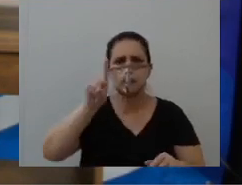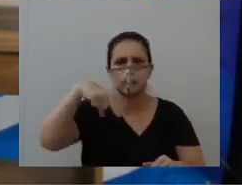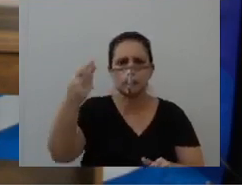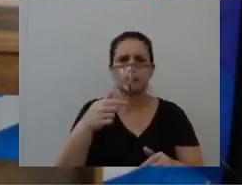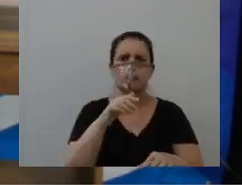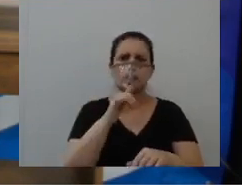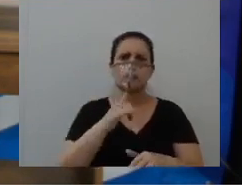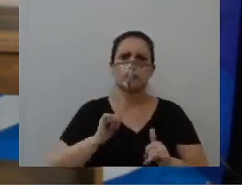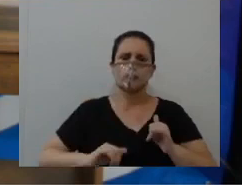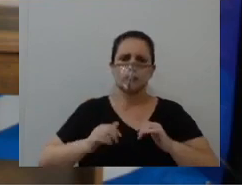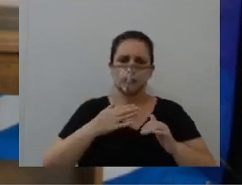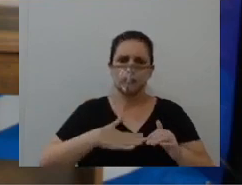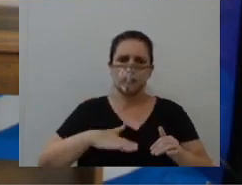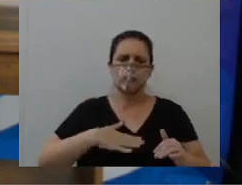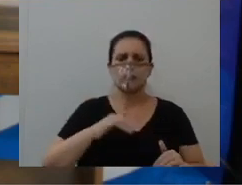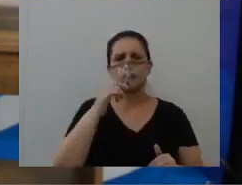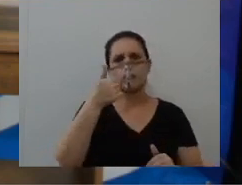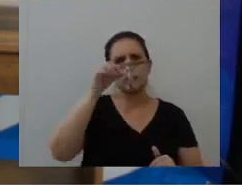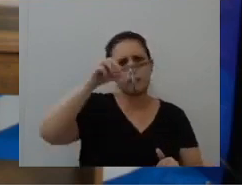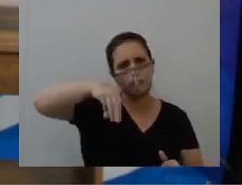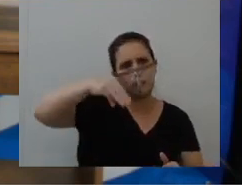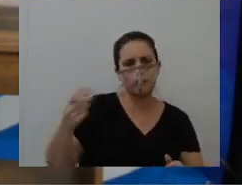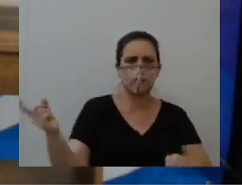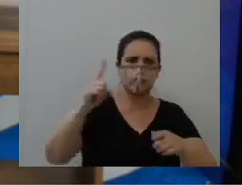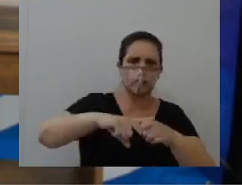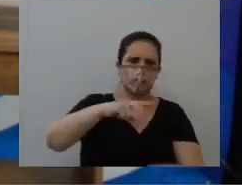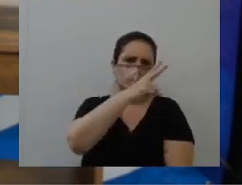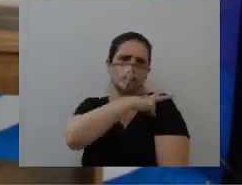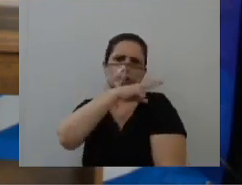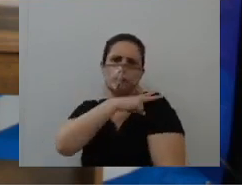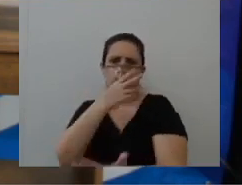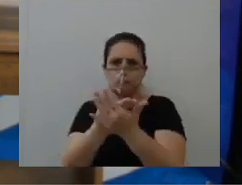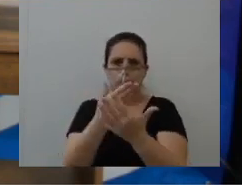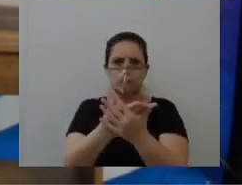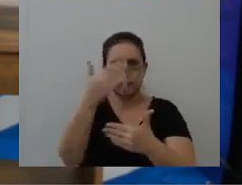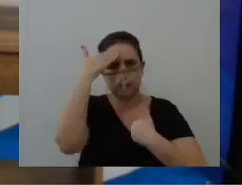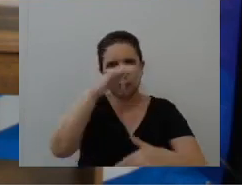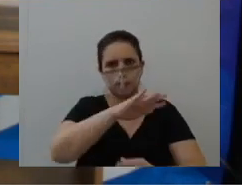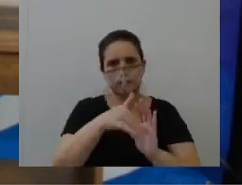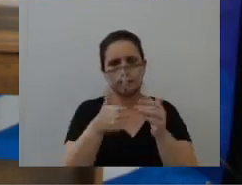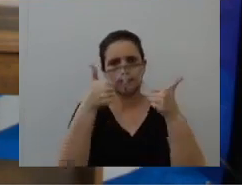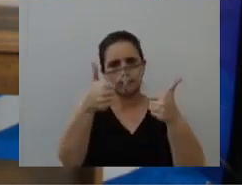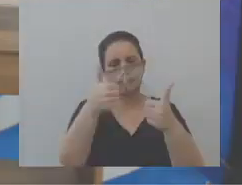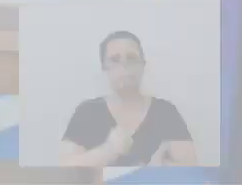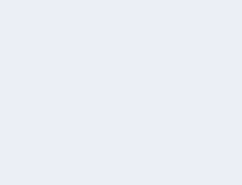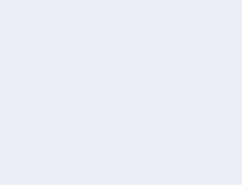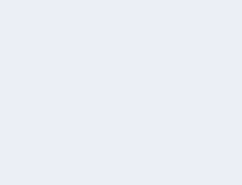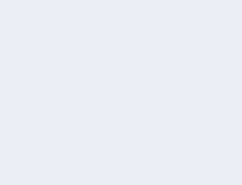10 minutos. Volto com as aulas do 2º ano. Obrigado para todo mundo, gente. Valeu, até já já.